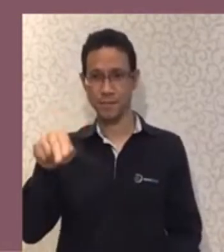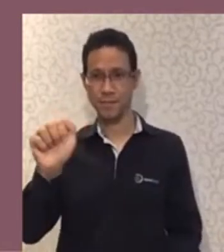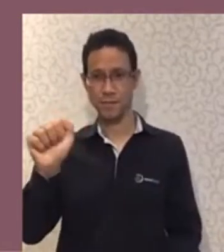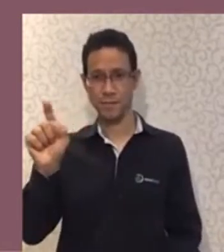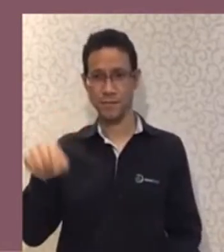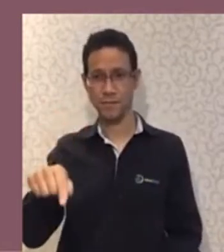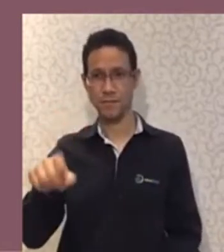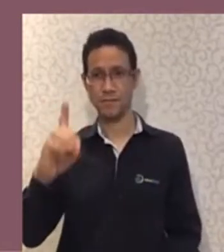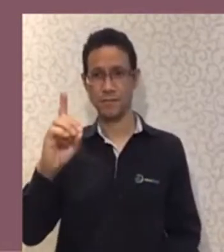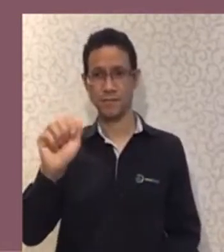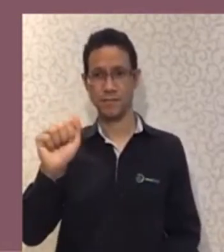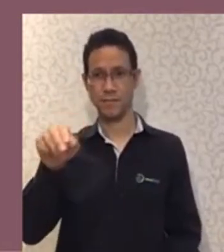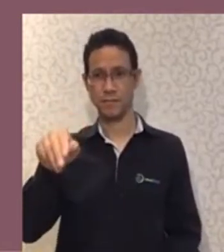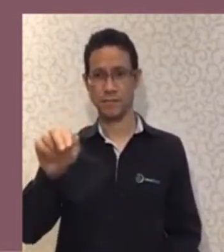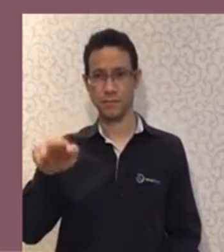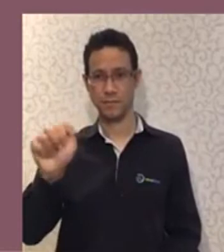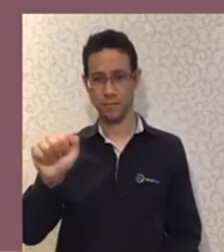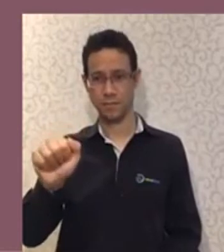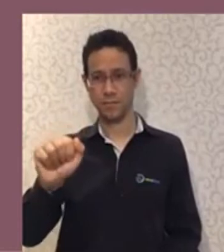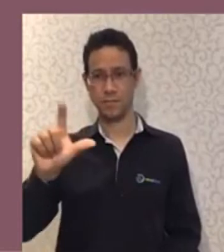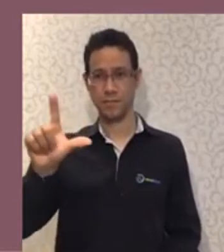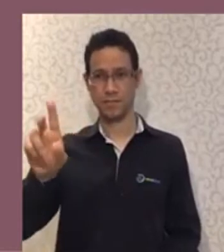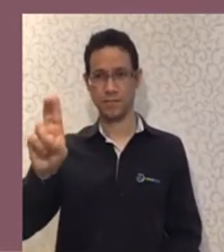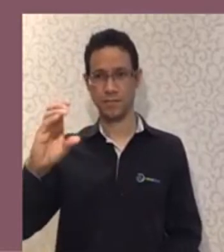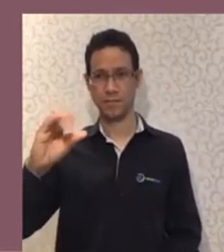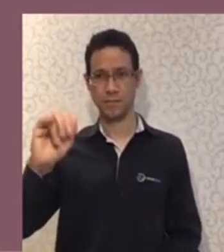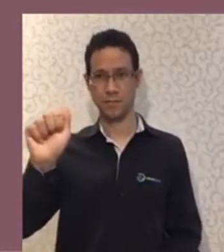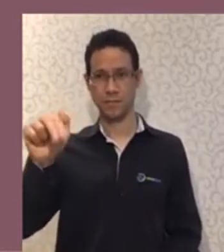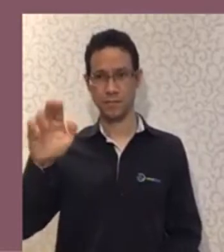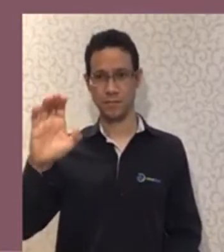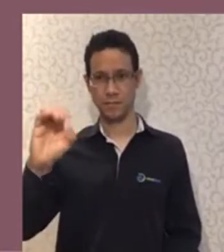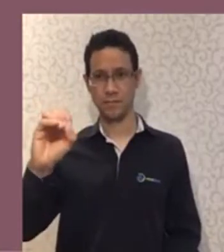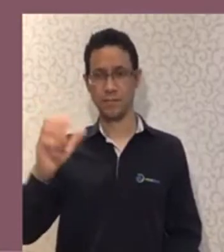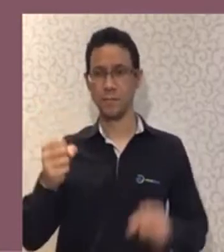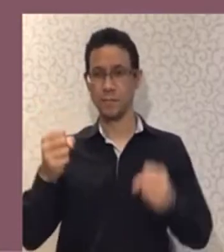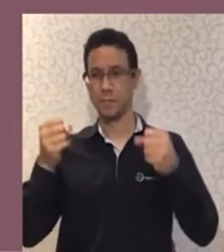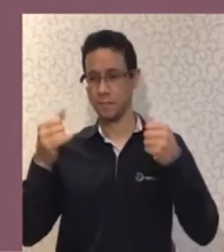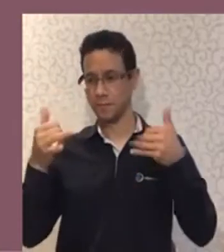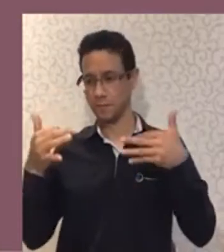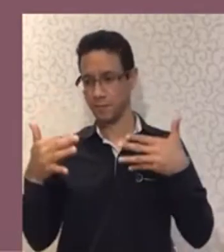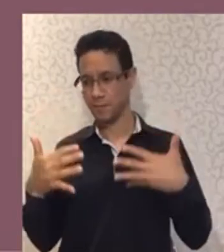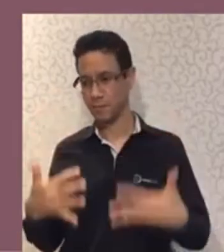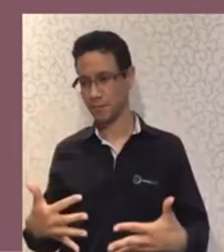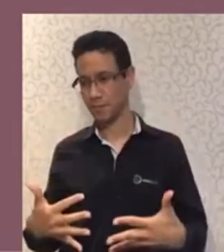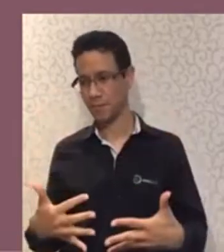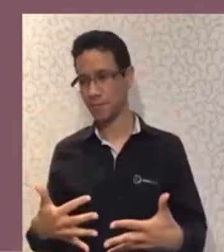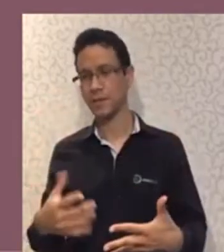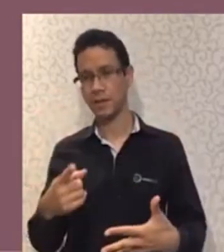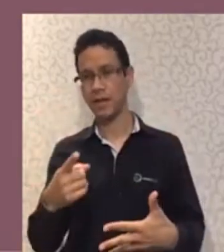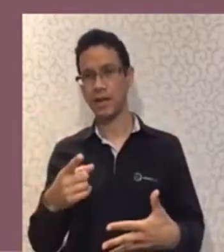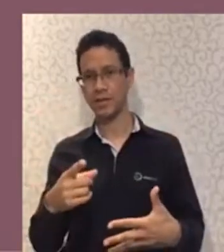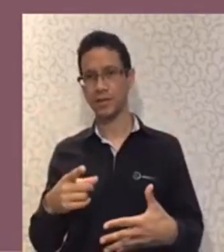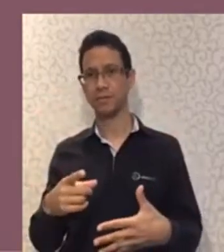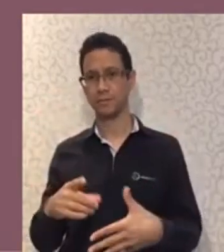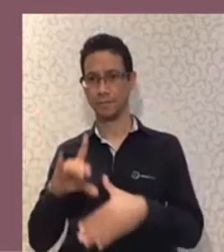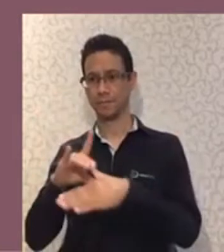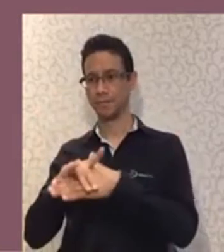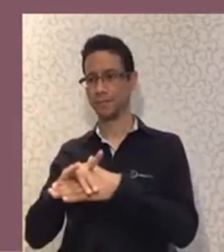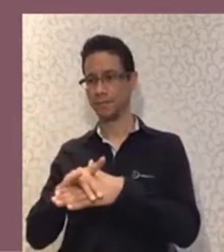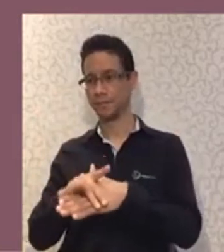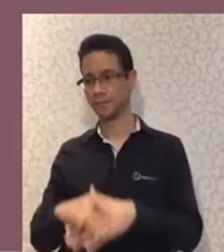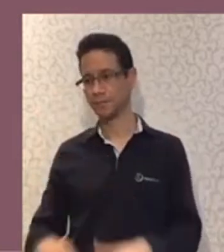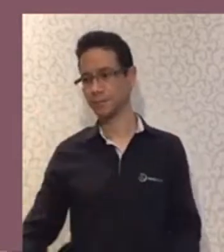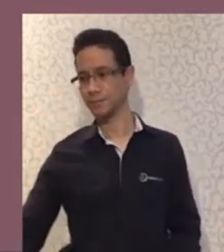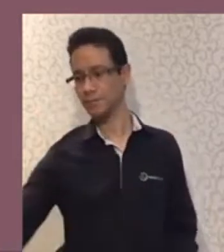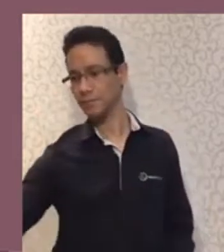Damiana e do Luciano Vieira, que diz o seguinte: e quando as pessoas não se identificam